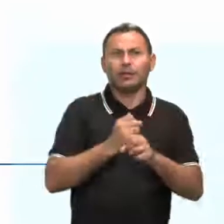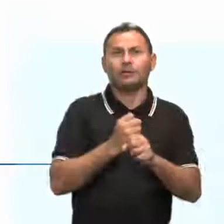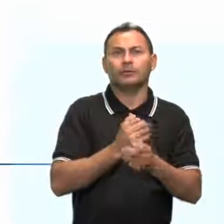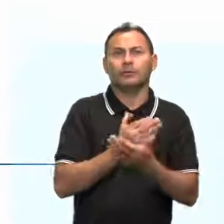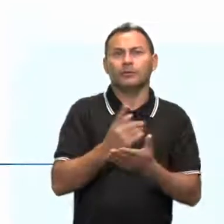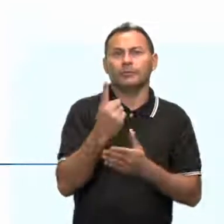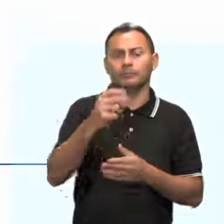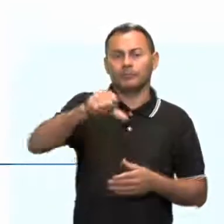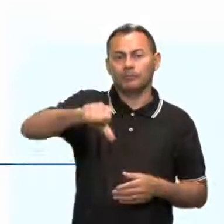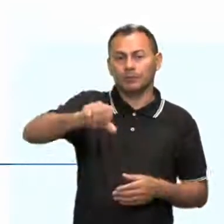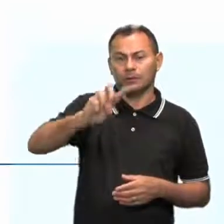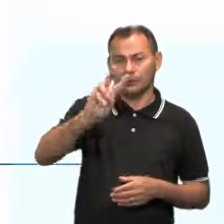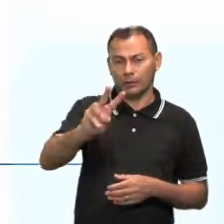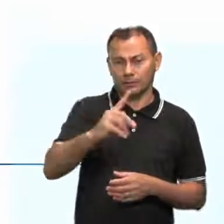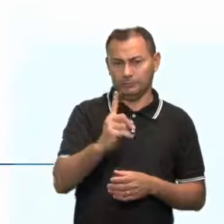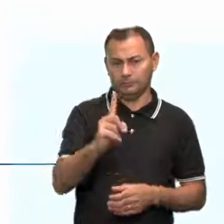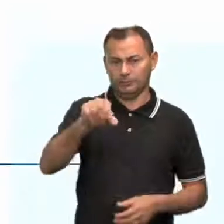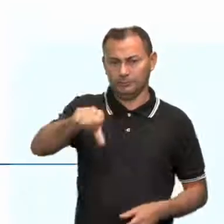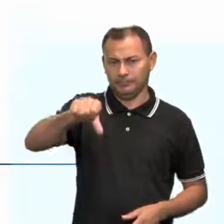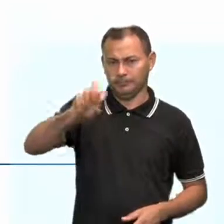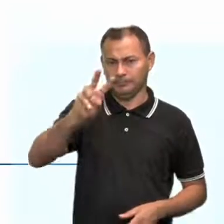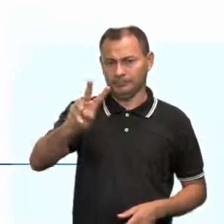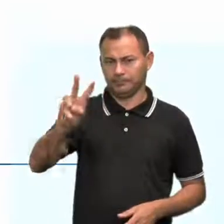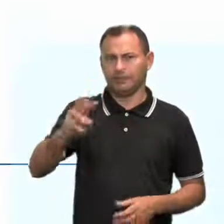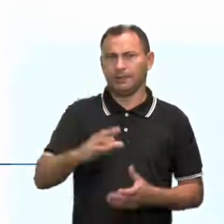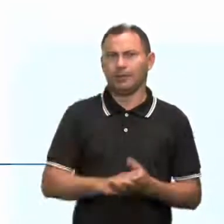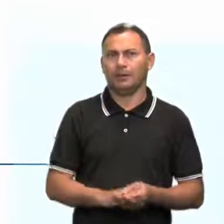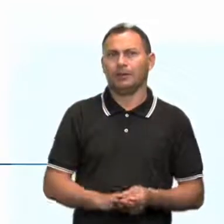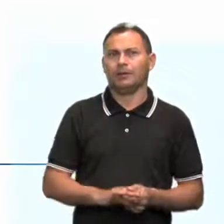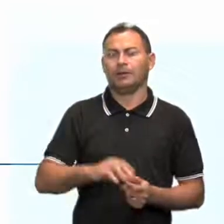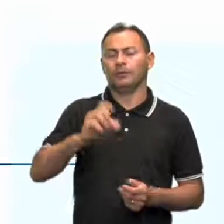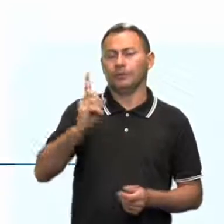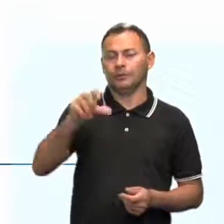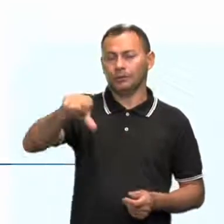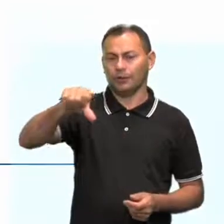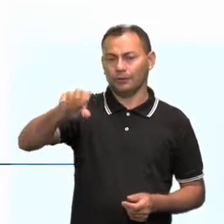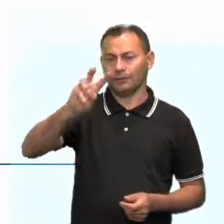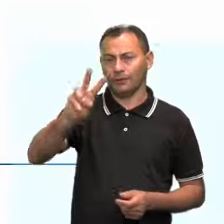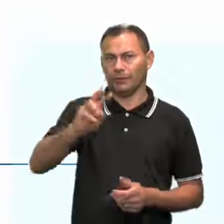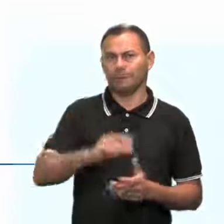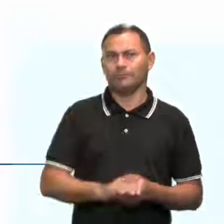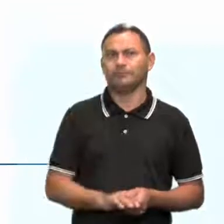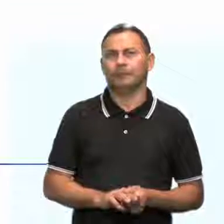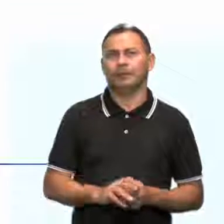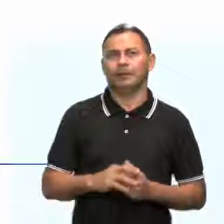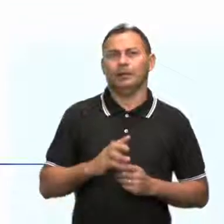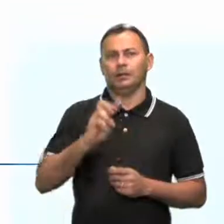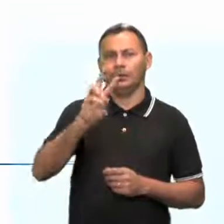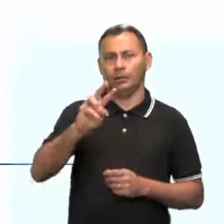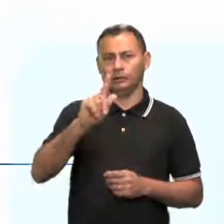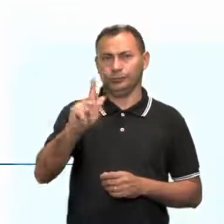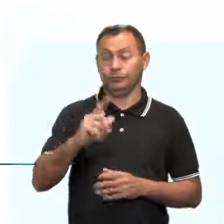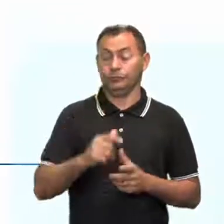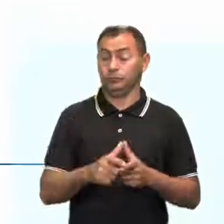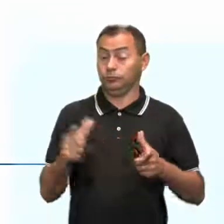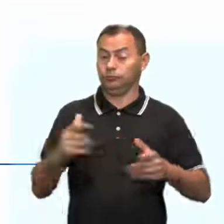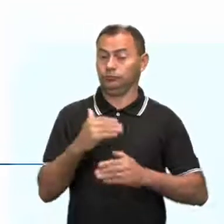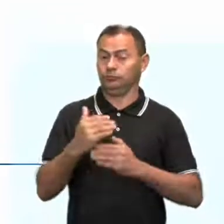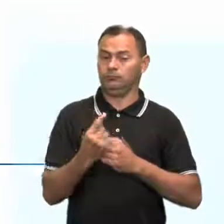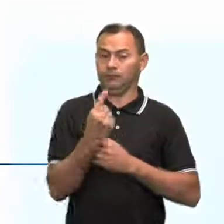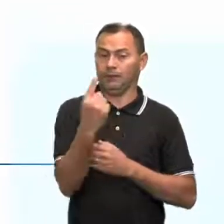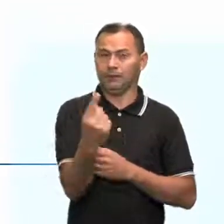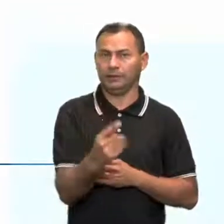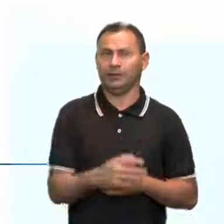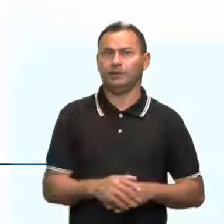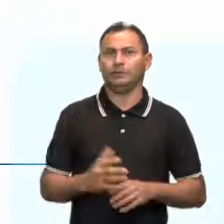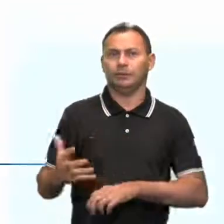1990, 1992, eles implementaram o chamado 2G, que foi um avanço tecnológico muito grande. Além do